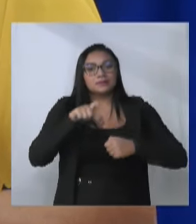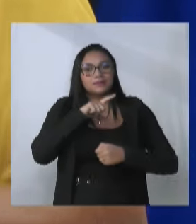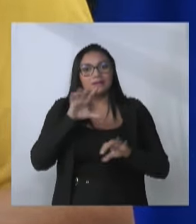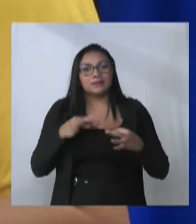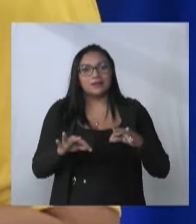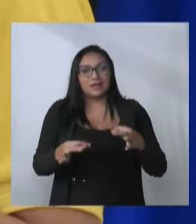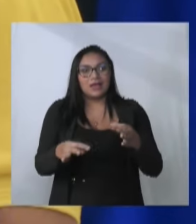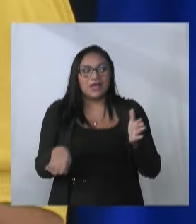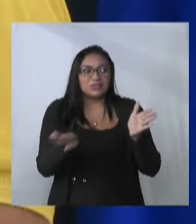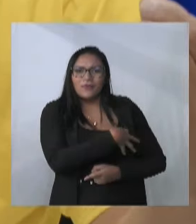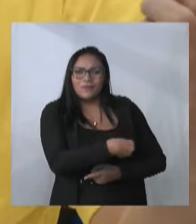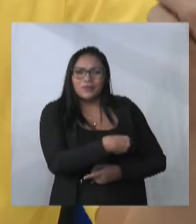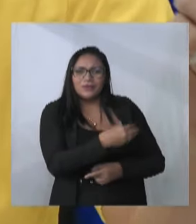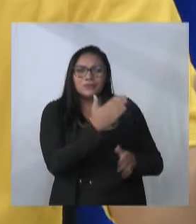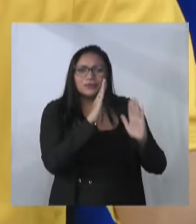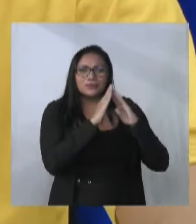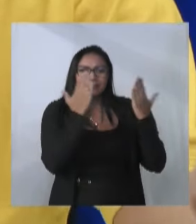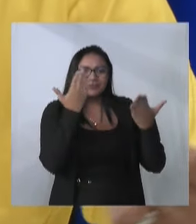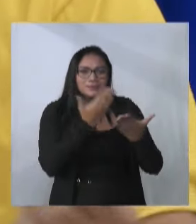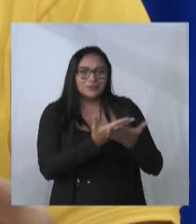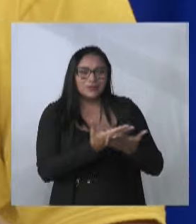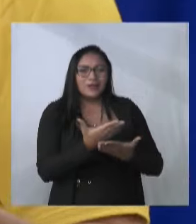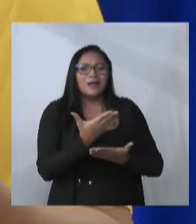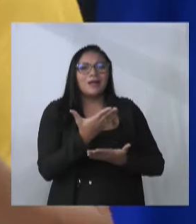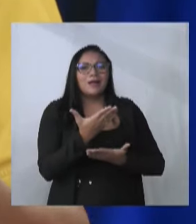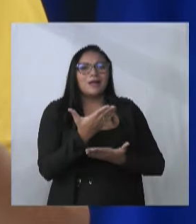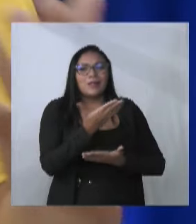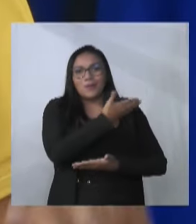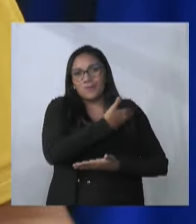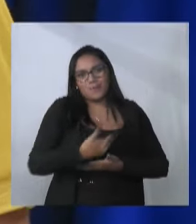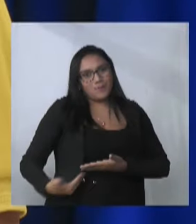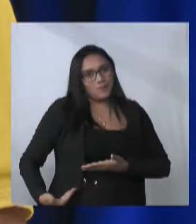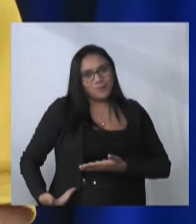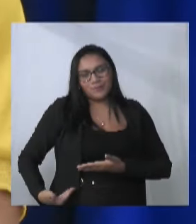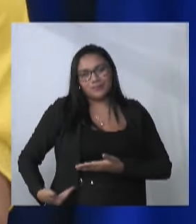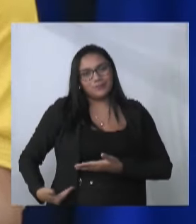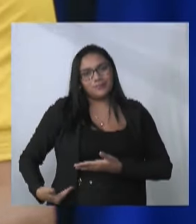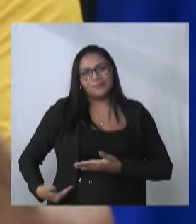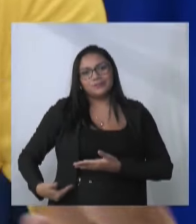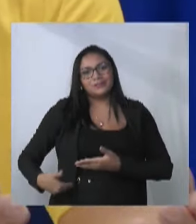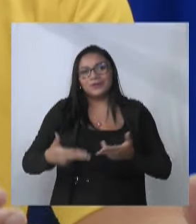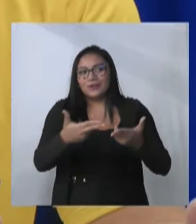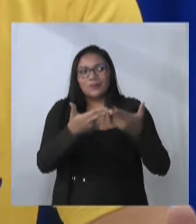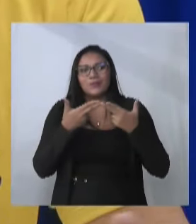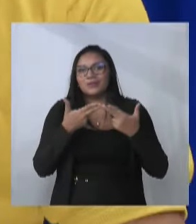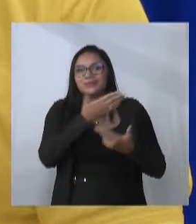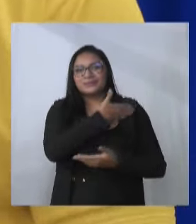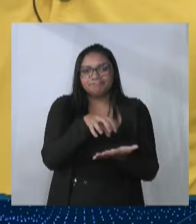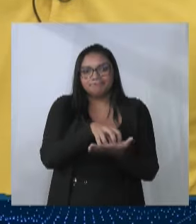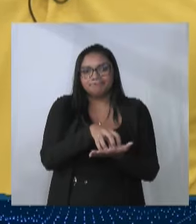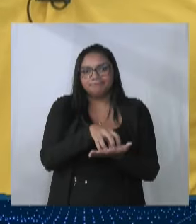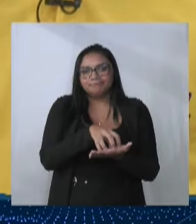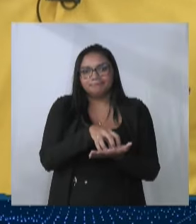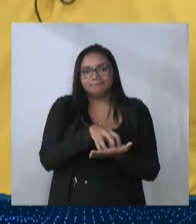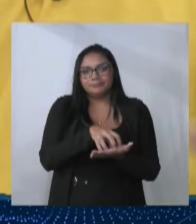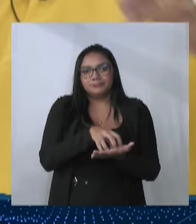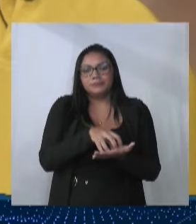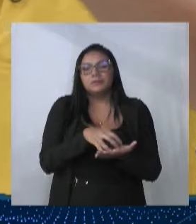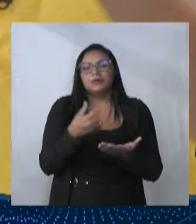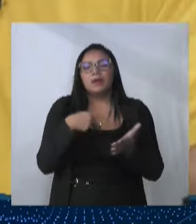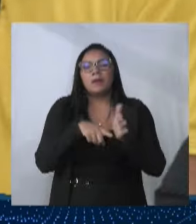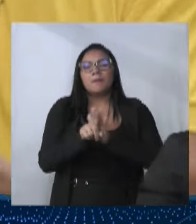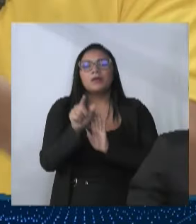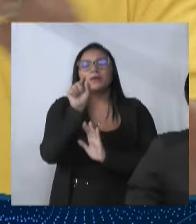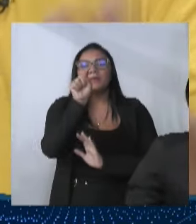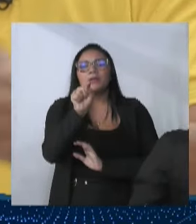porque os filhos de quem está aqui não vivem do público e nem usufruem do público, daquilo que realmente é a escola. Queria perguntar para você,